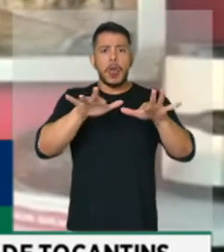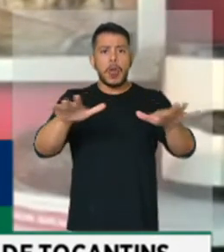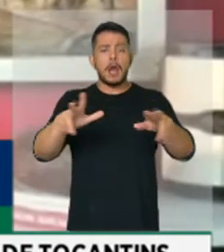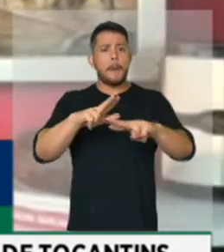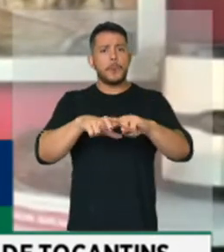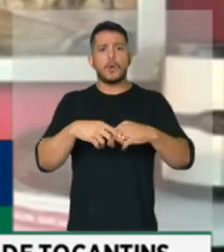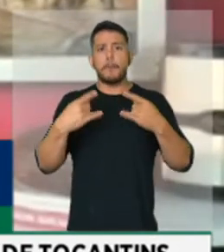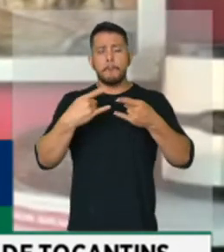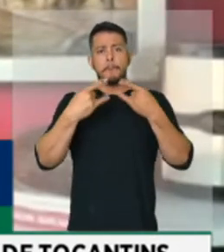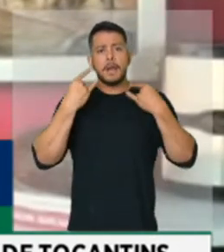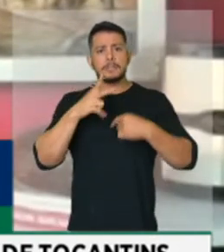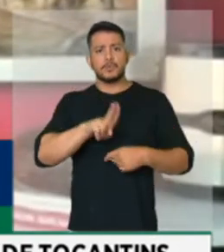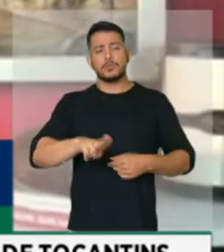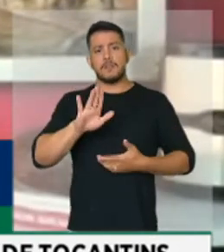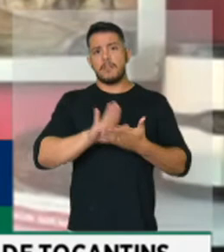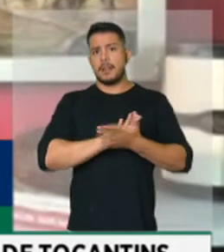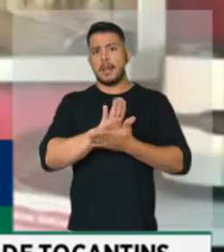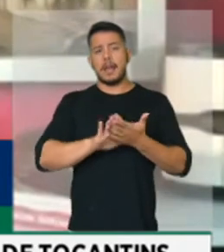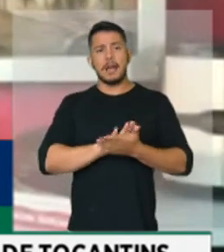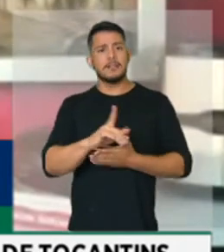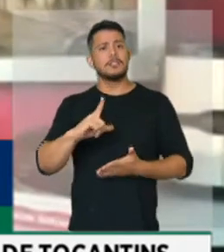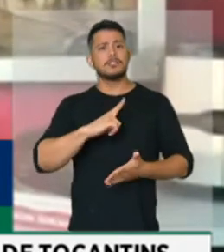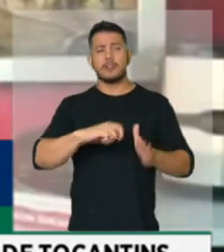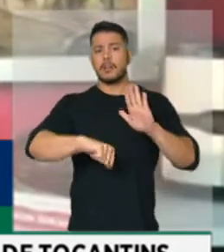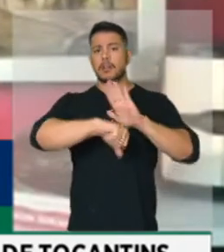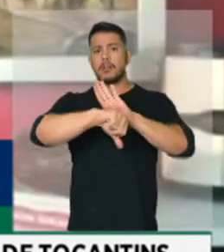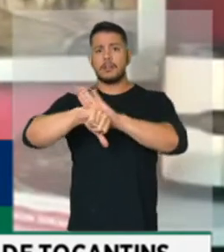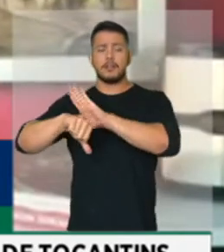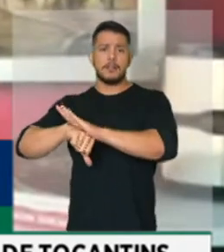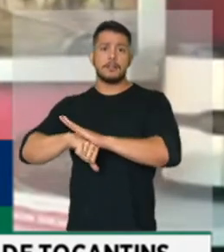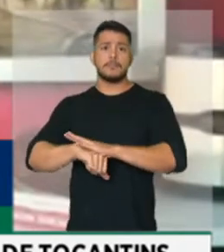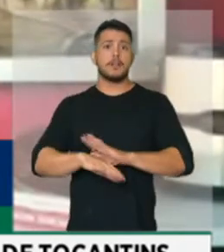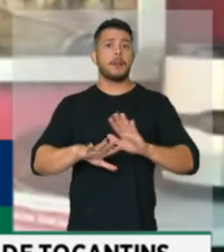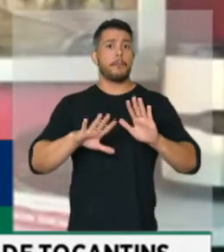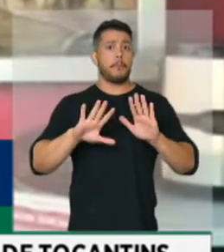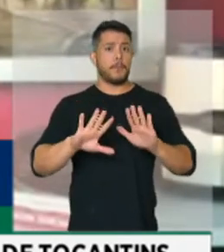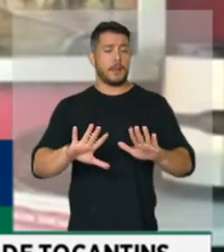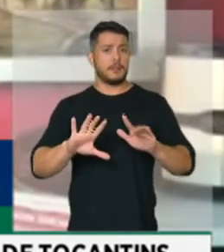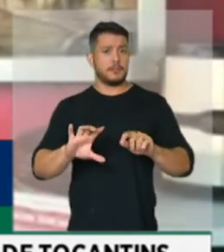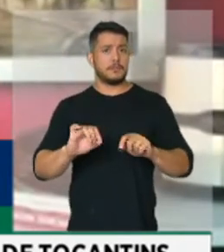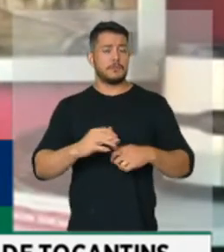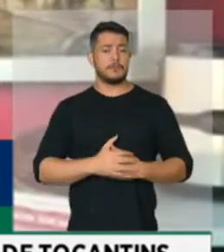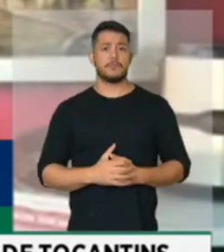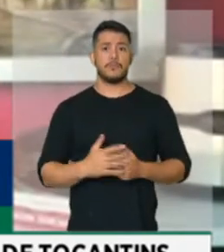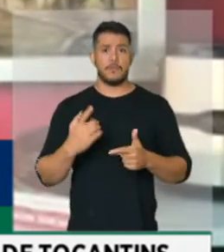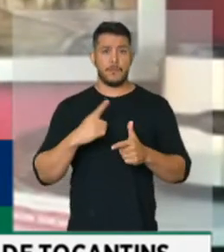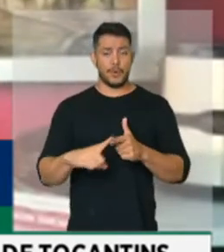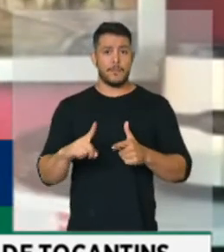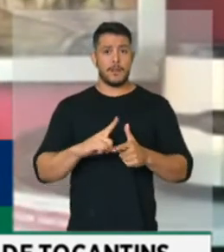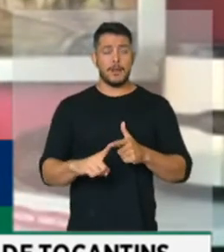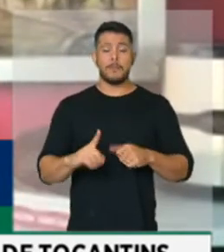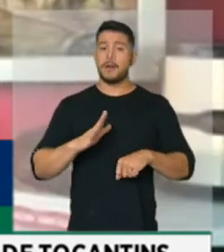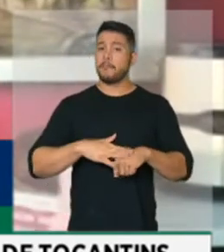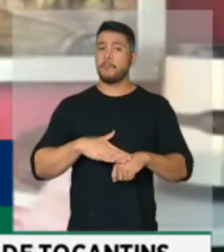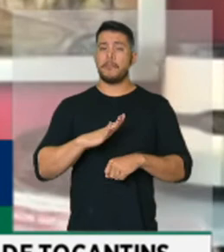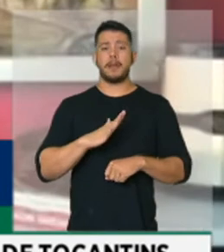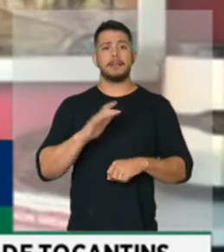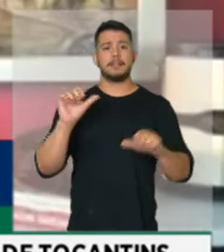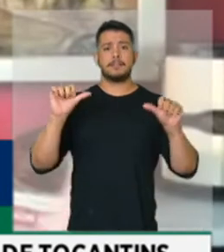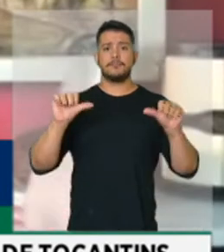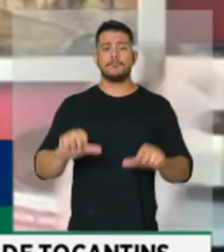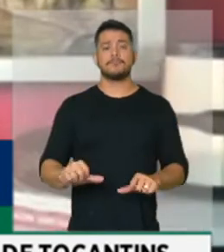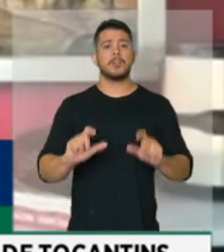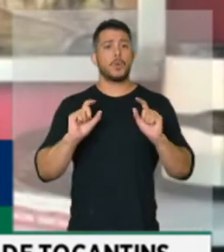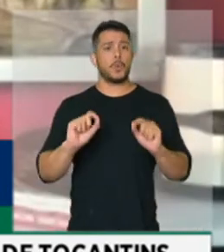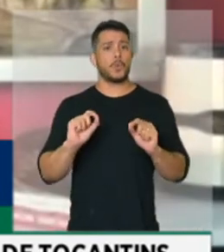federação, infelizmente. Agora, o pior disso tudo é a sina desse governo. Porque além da cloroquina,